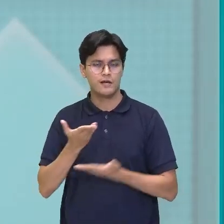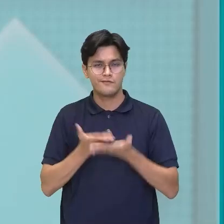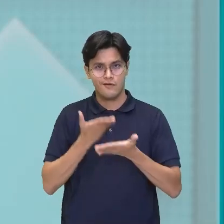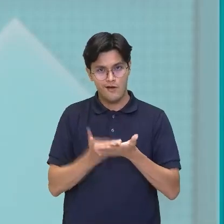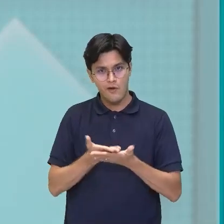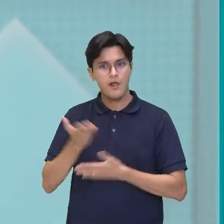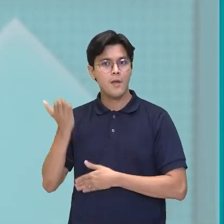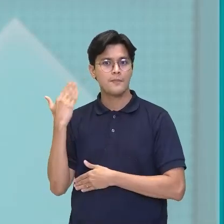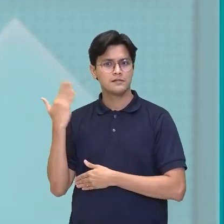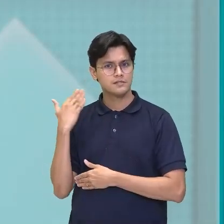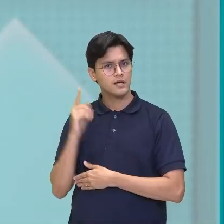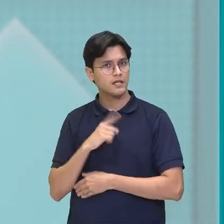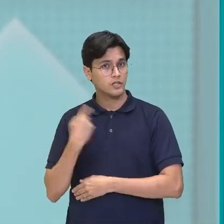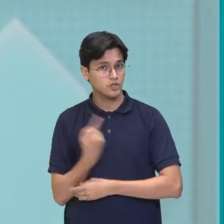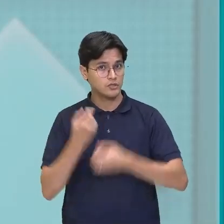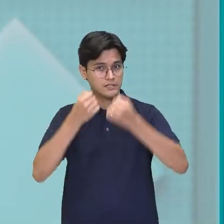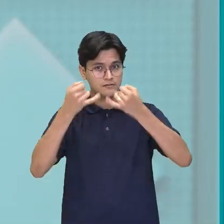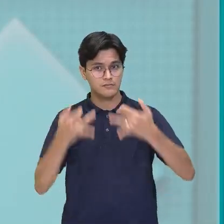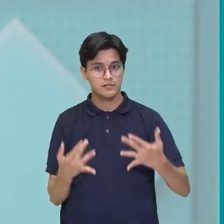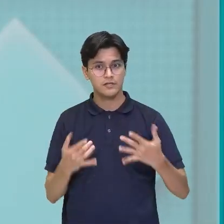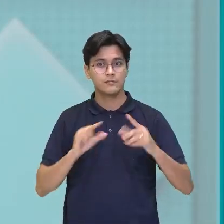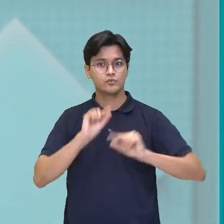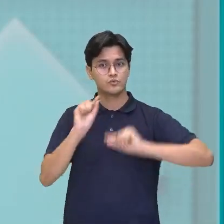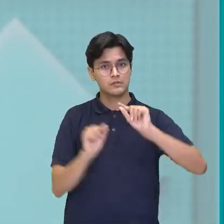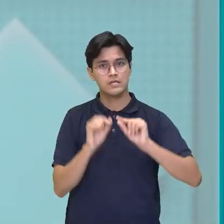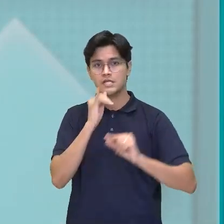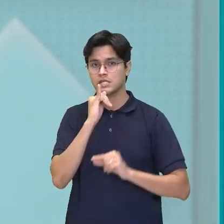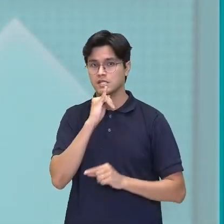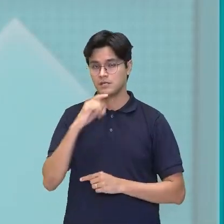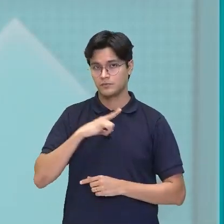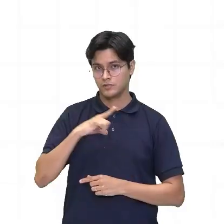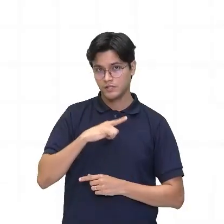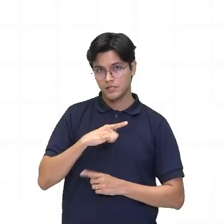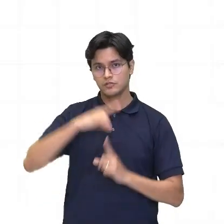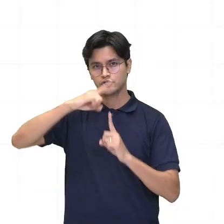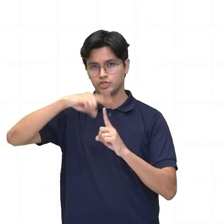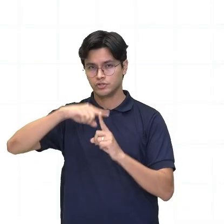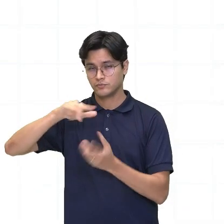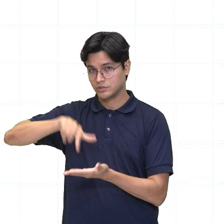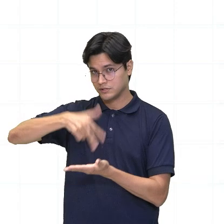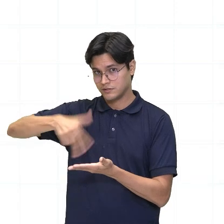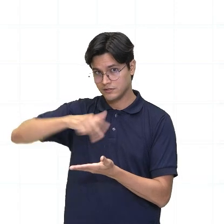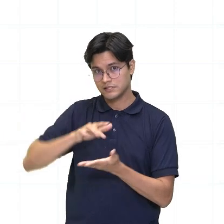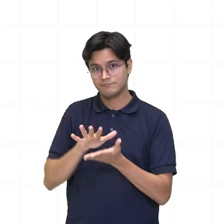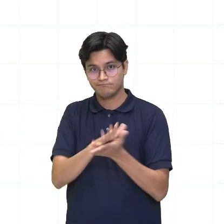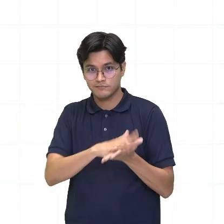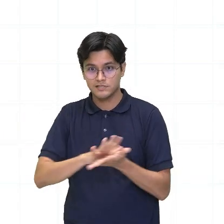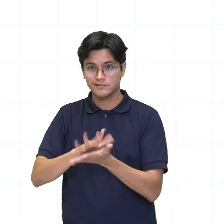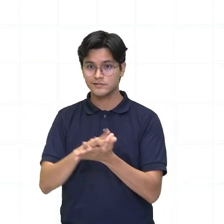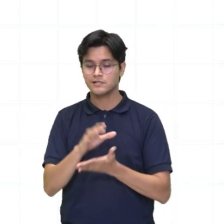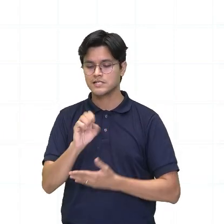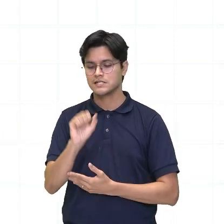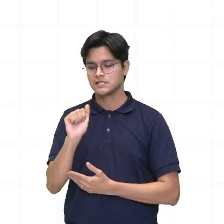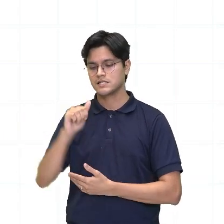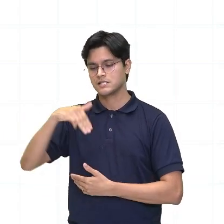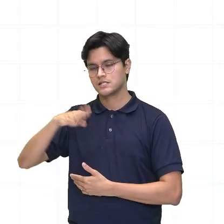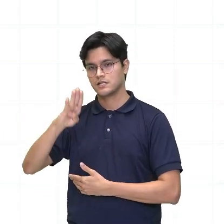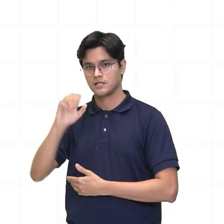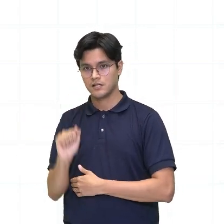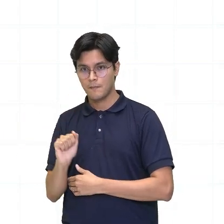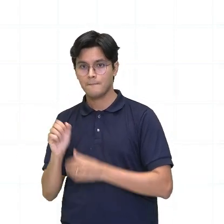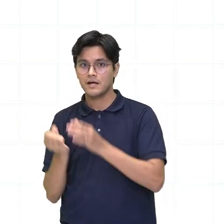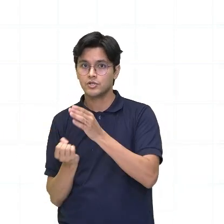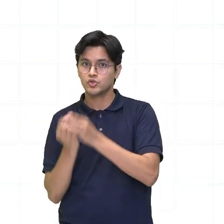foi mostrado para vocês, nós temos o samba. Vamos ver? Então, falar sobre o samba é falar que ele é originário